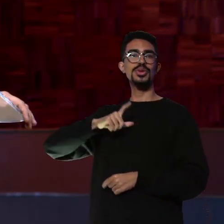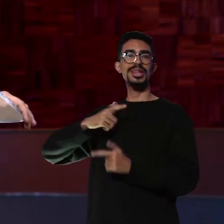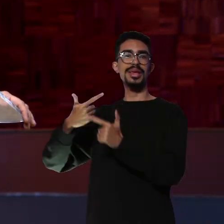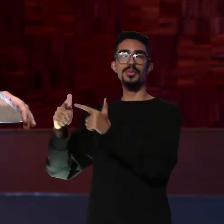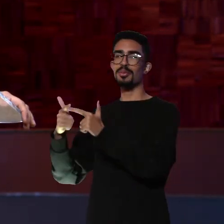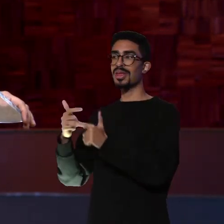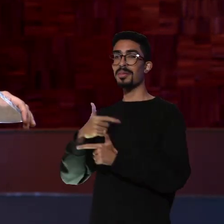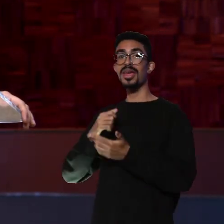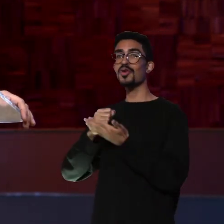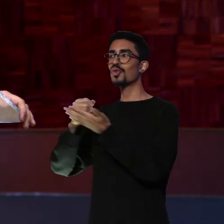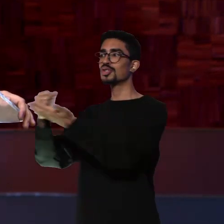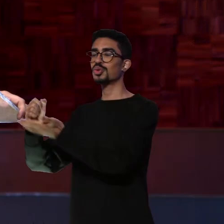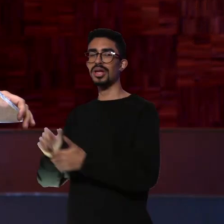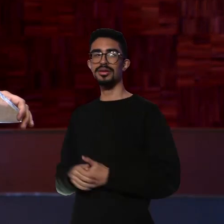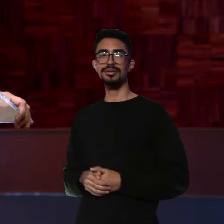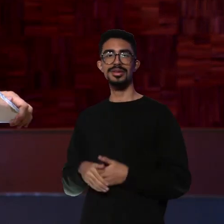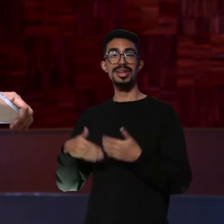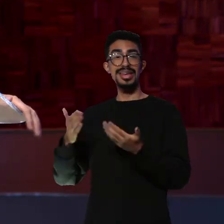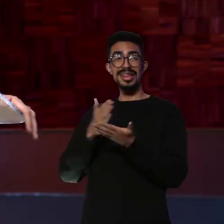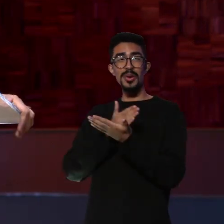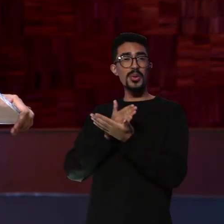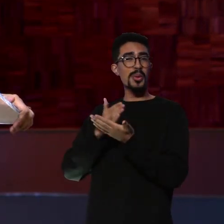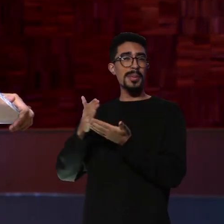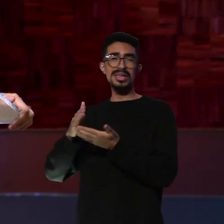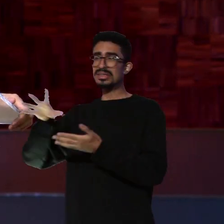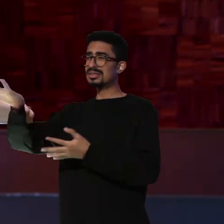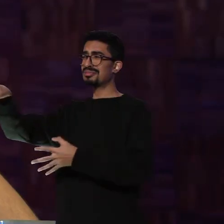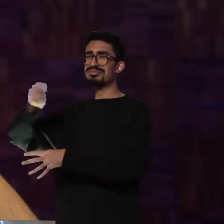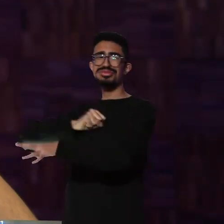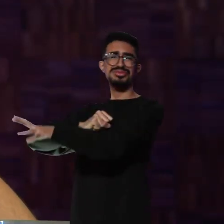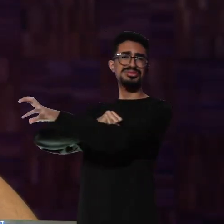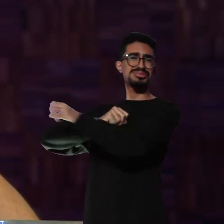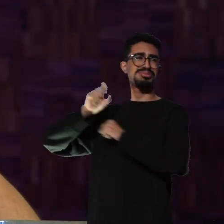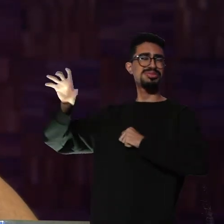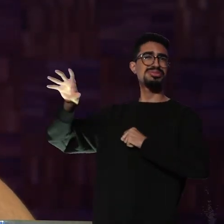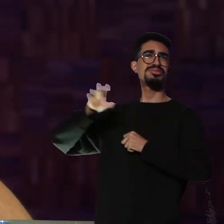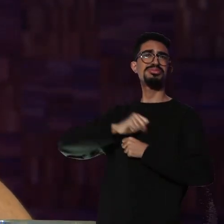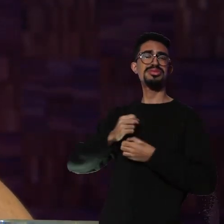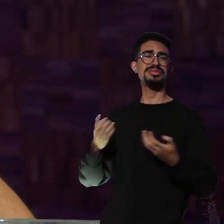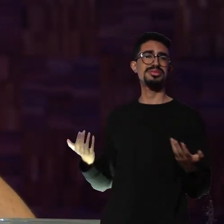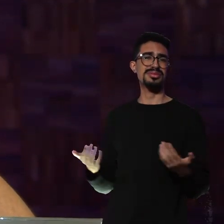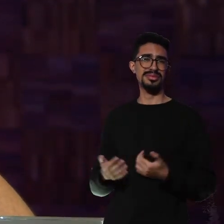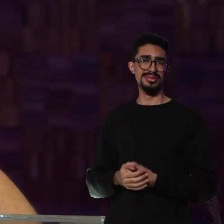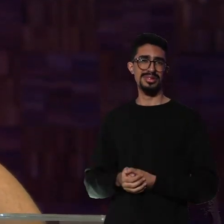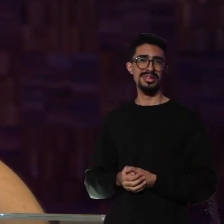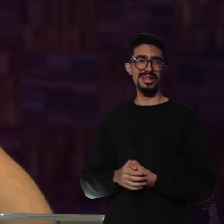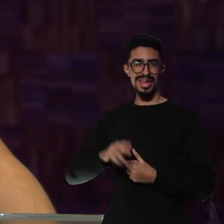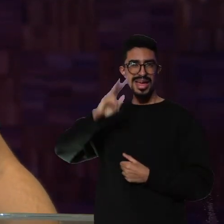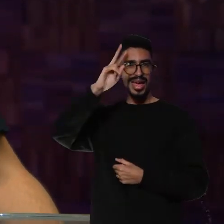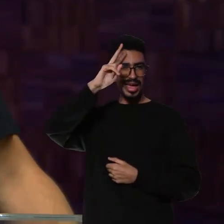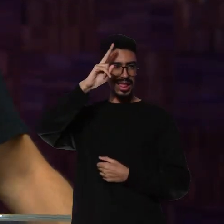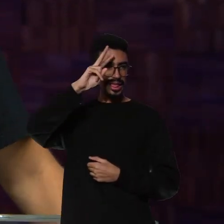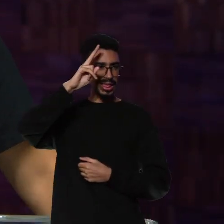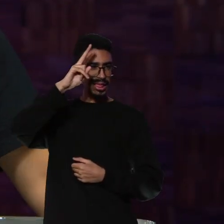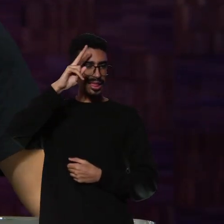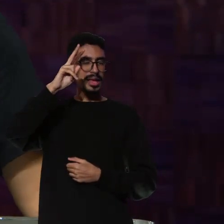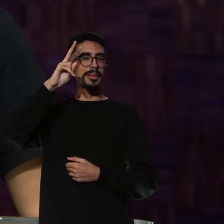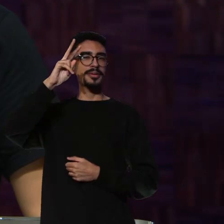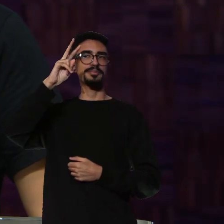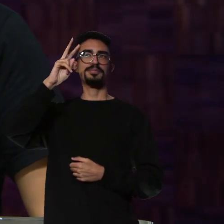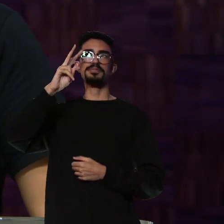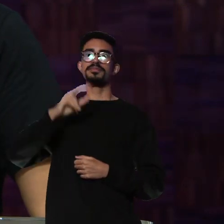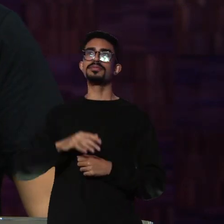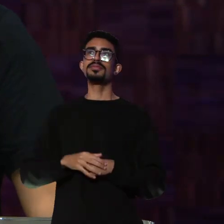E se lembra muito, por exemplo, a história de Caim e de Abel. Abel oferece aquilo que ele tinha de melhor, Caim oferece